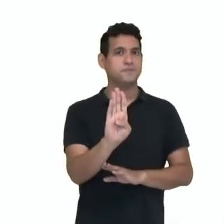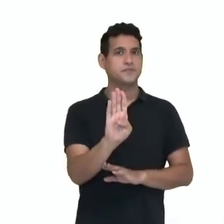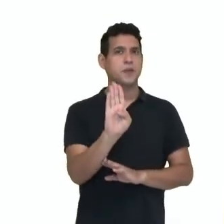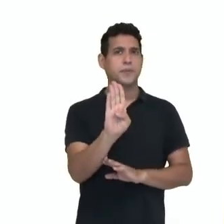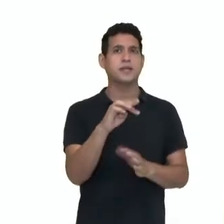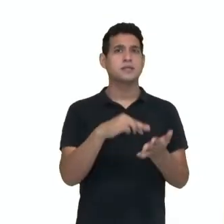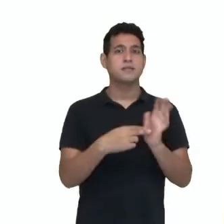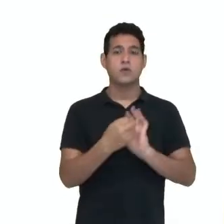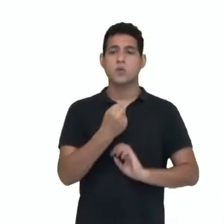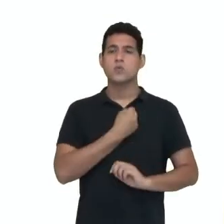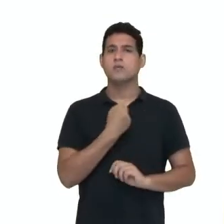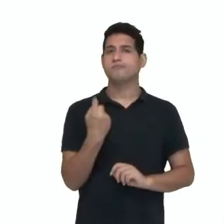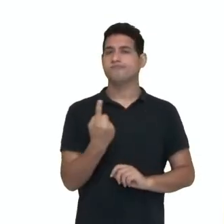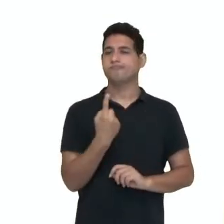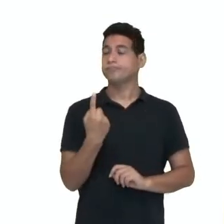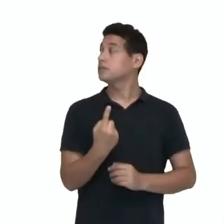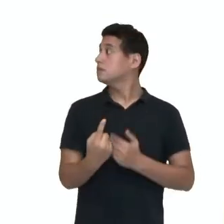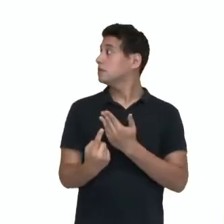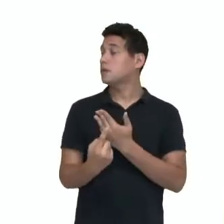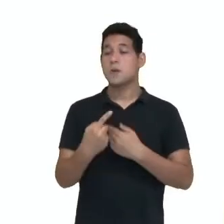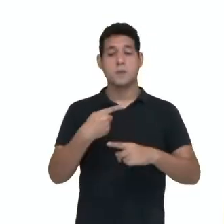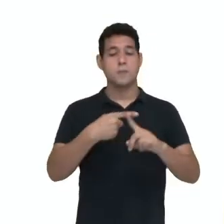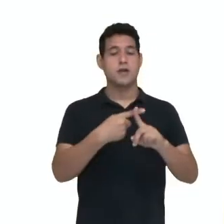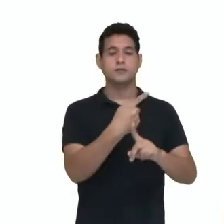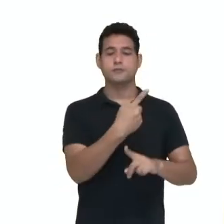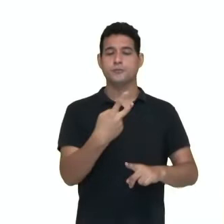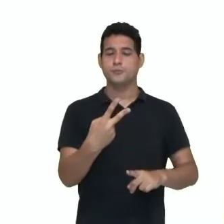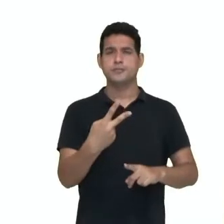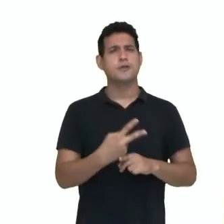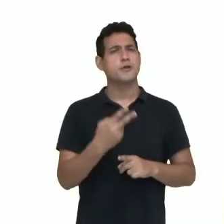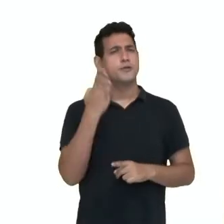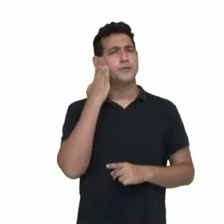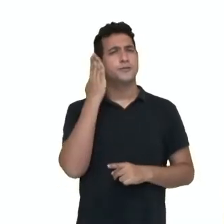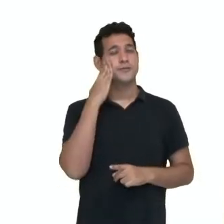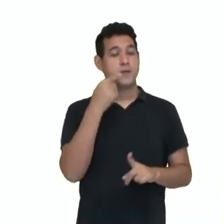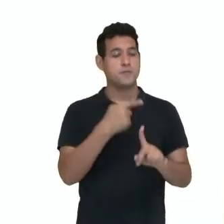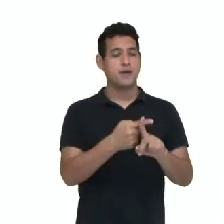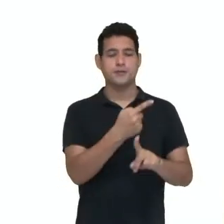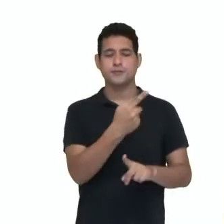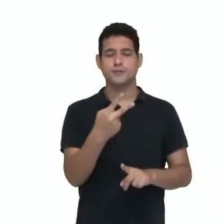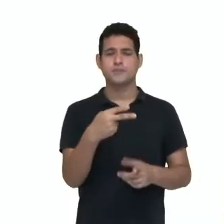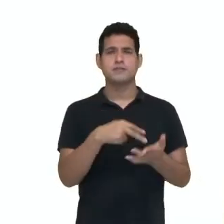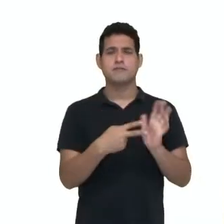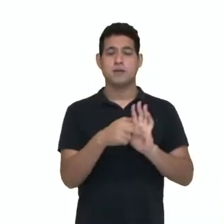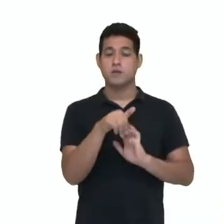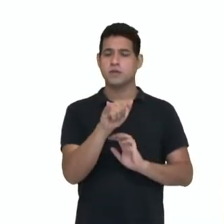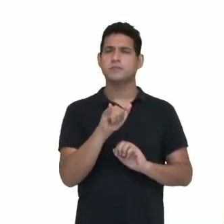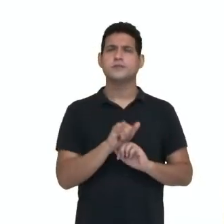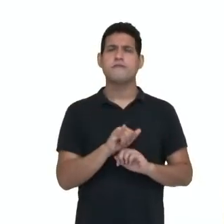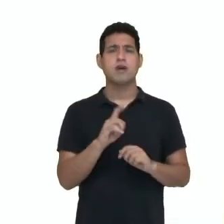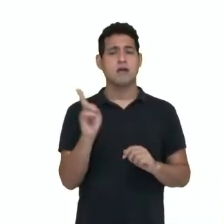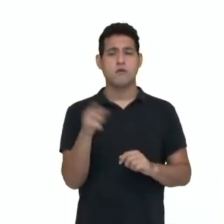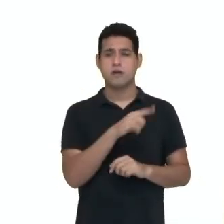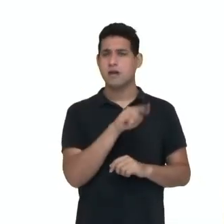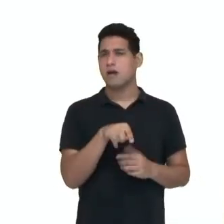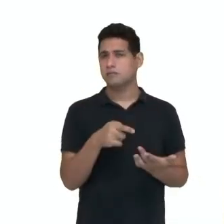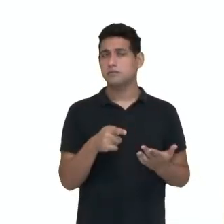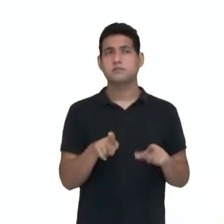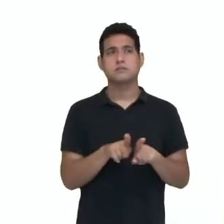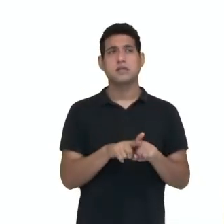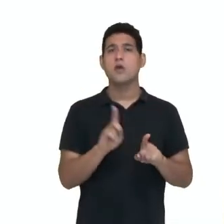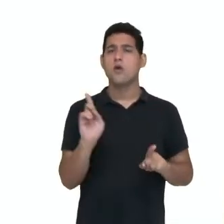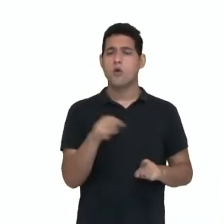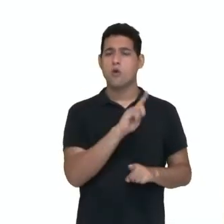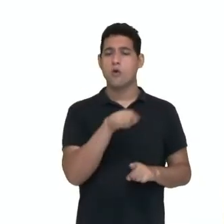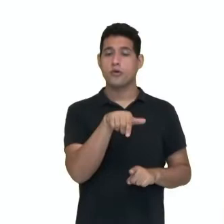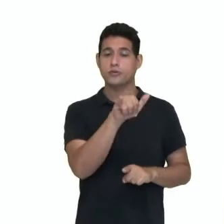é o número que está sozinho lá, ó, mais 12. Então, eu sei que no mais 12... do y ali, ó, vai cortar. Então, corta o